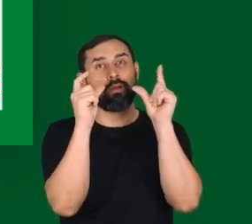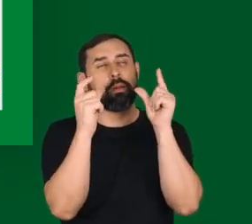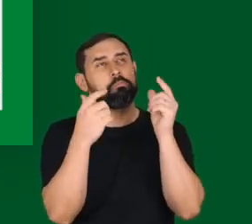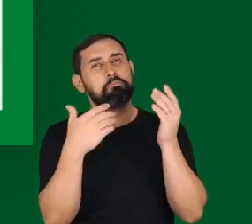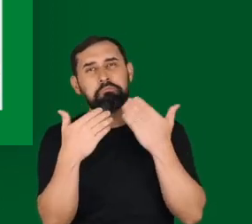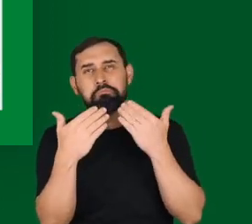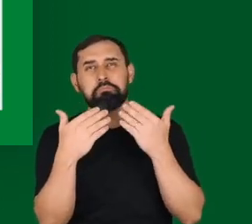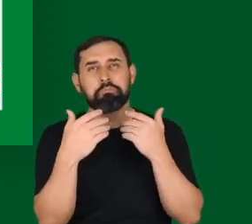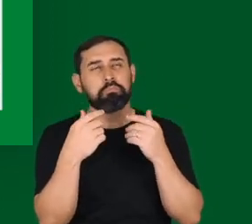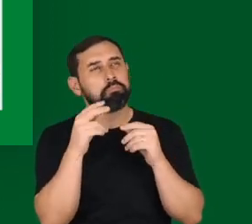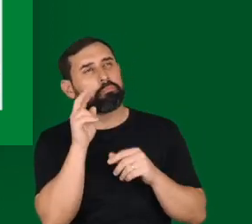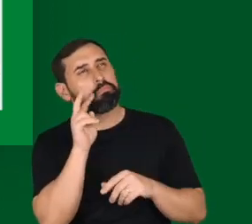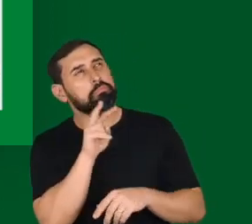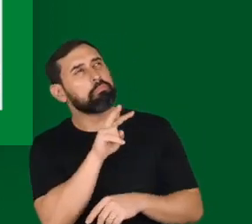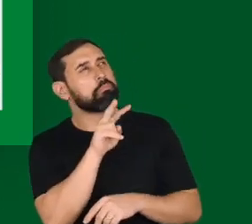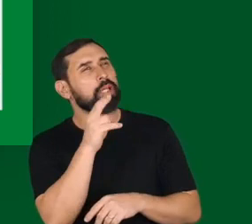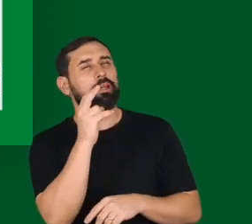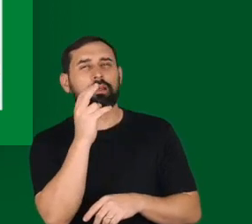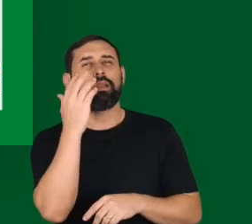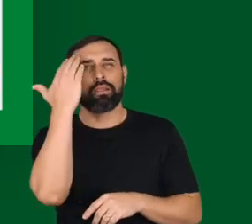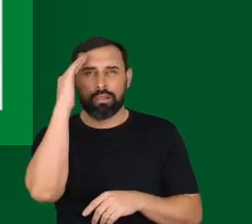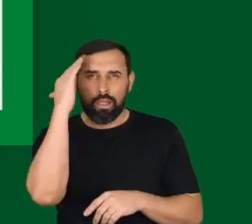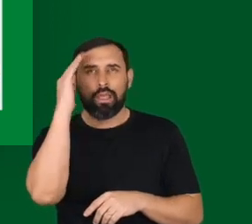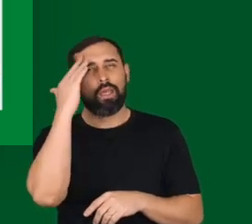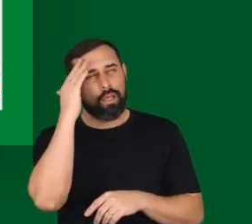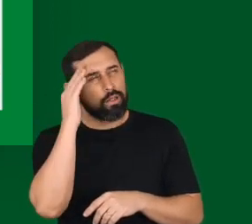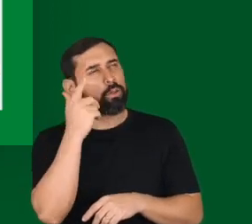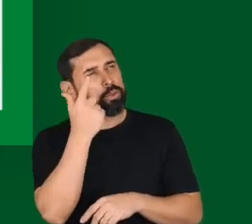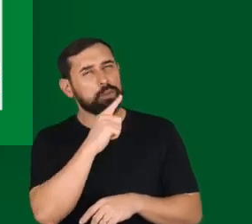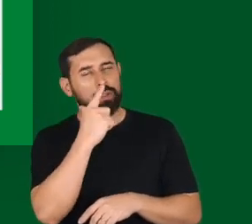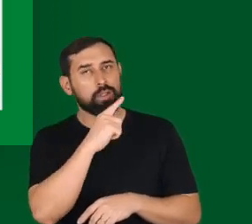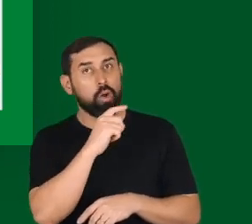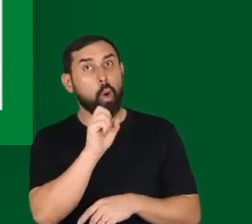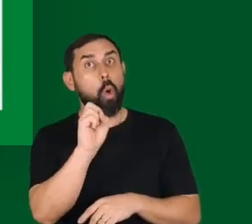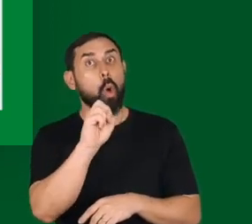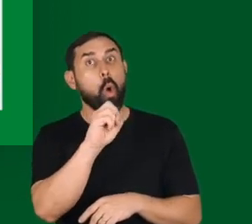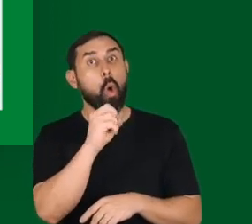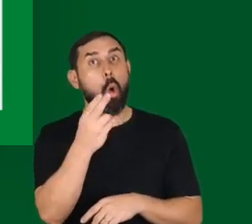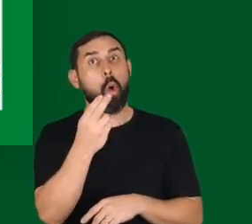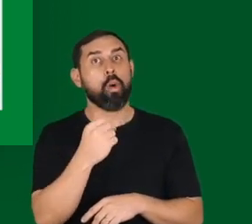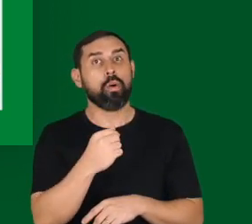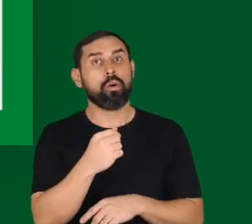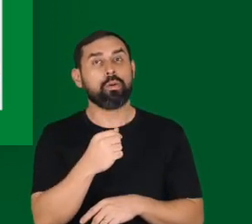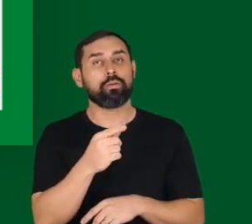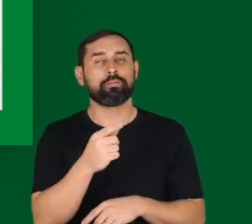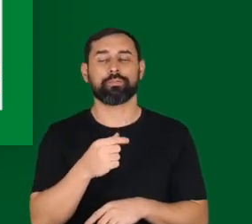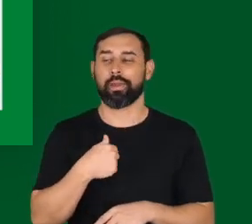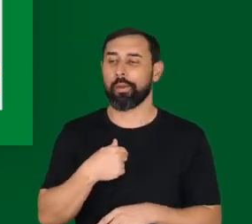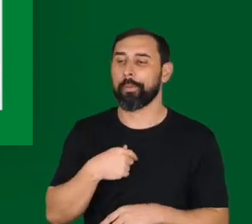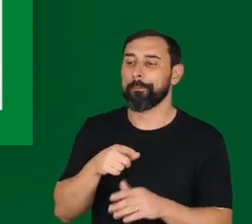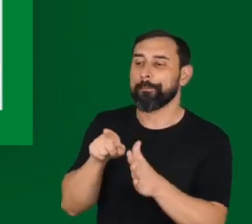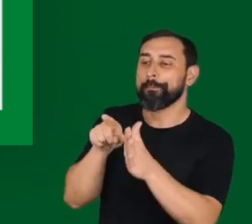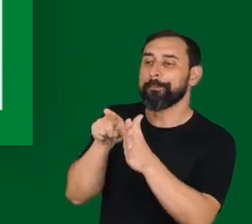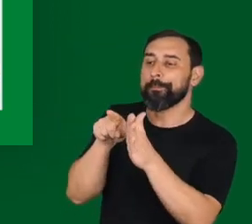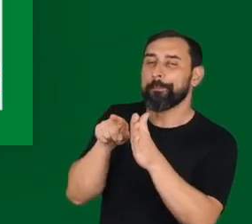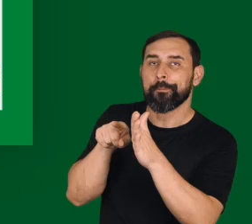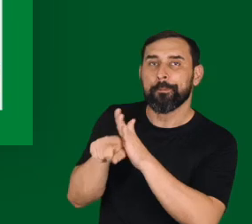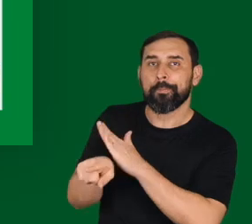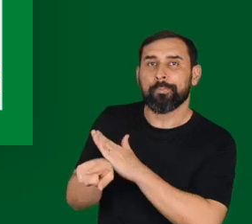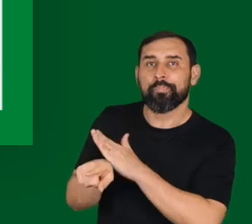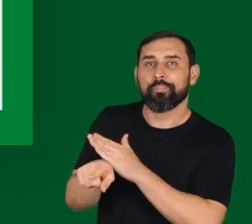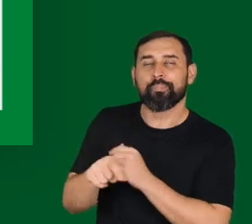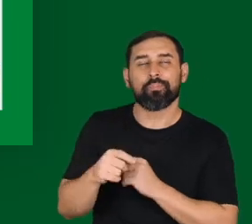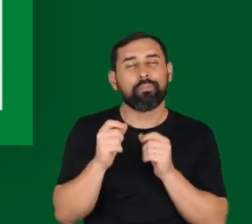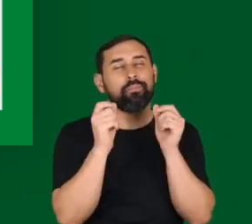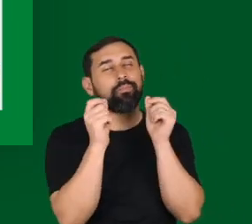interagindo com o meio, ele está te olhando, ele está entendendo o que está acontecendo, ou ele responde a estímulo verbal. Então, eu faço um